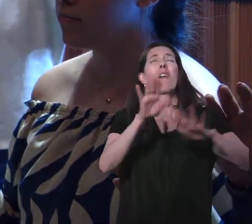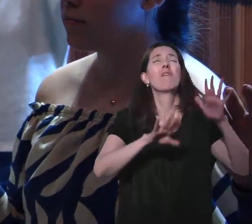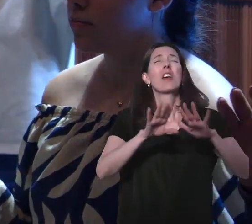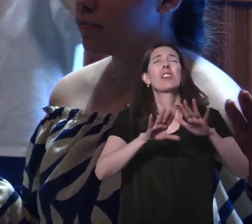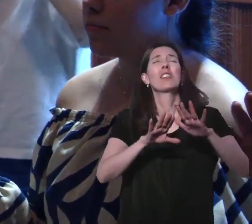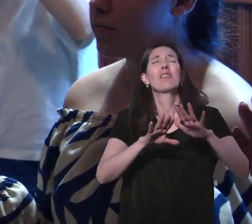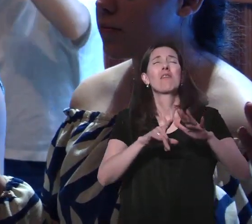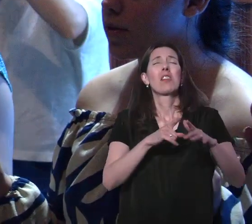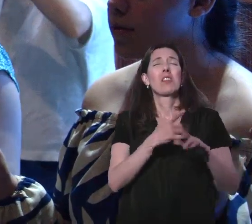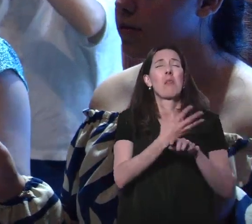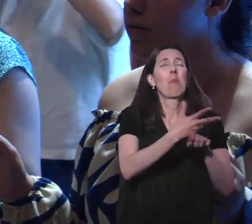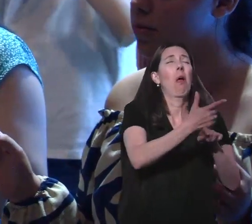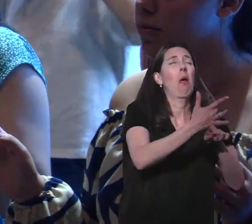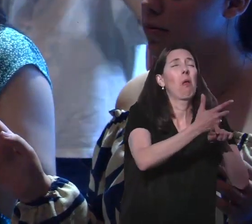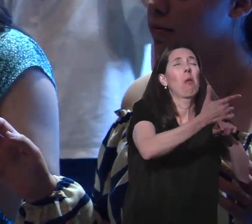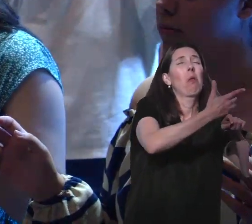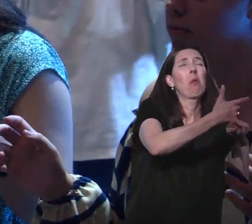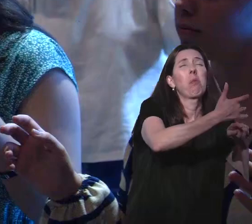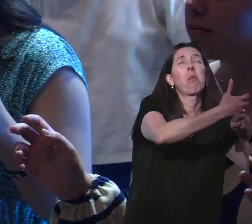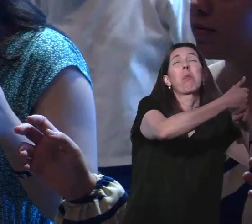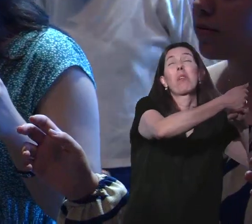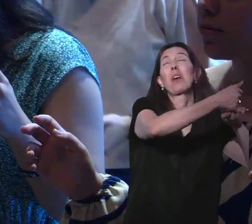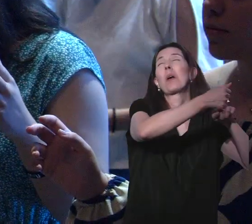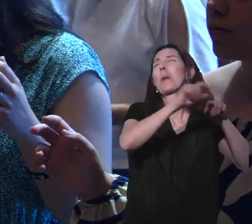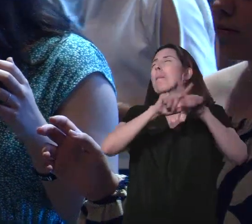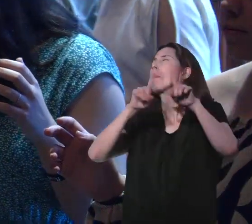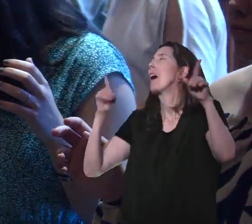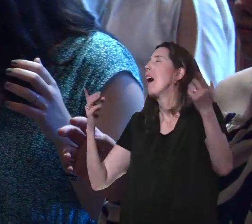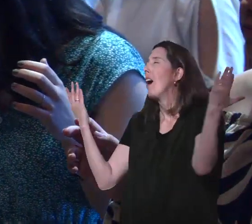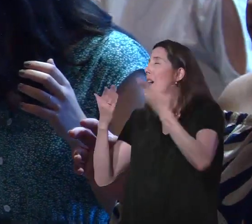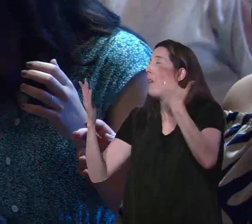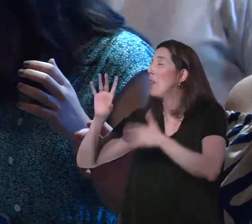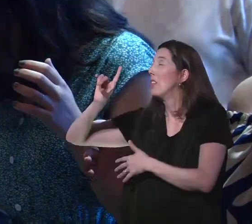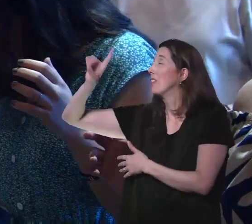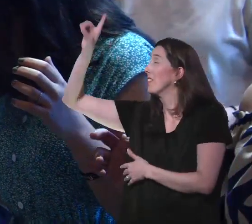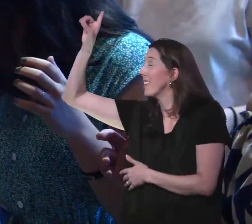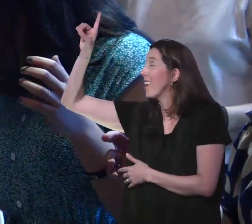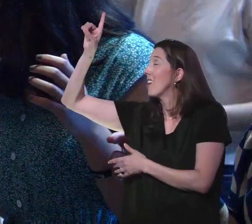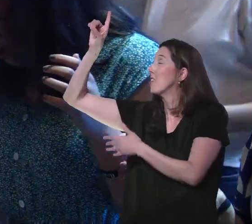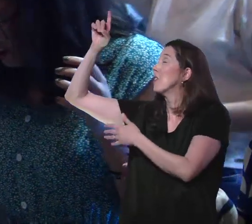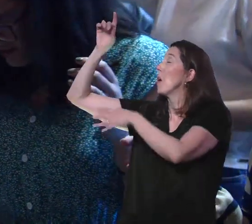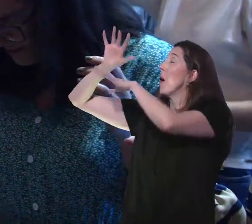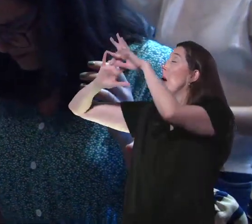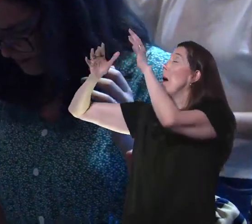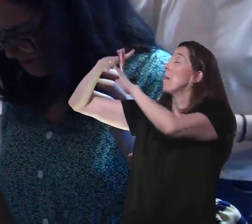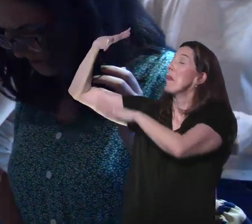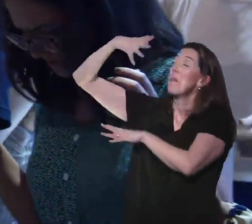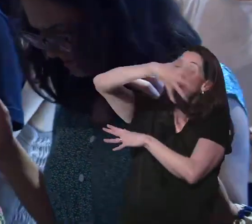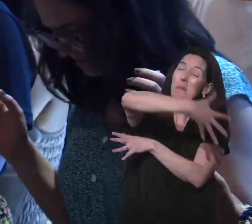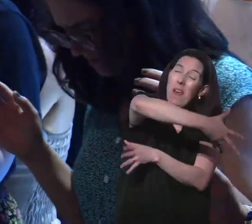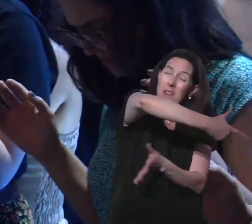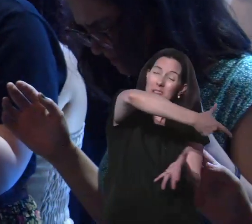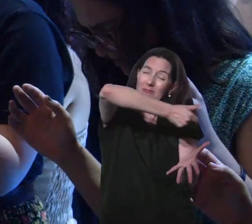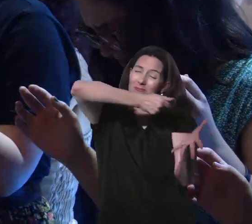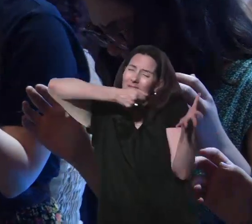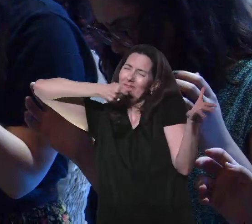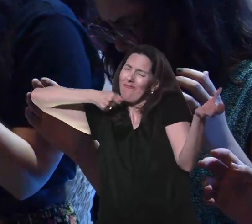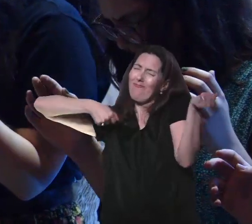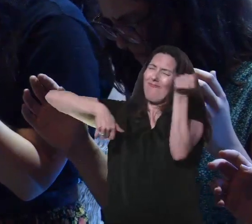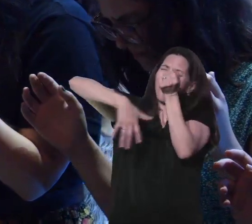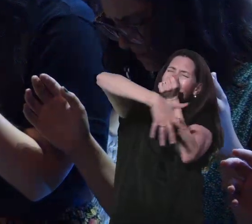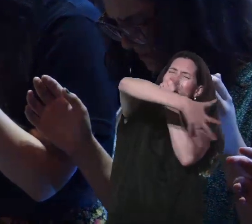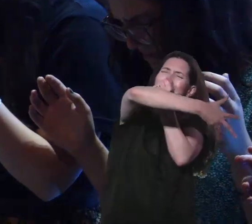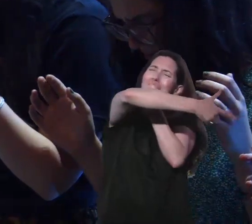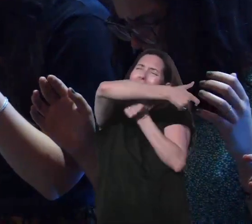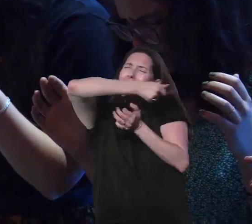foram trazendo eles de volta à margem. Mas hoje o Senhor está estendendo a mão e falando: ei, tem algo mais profundo